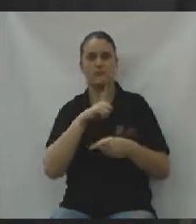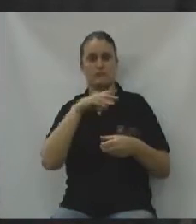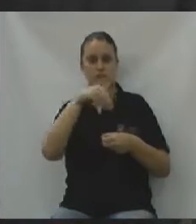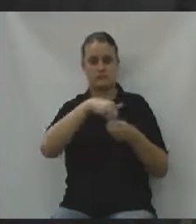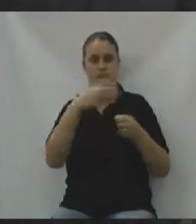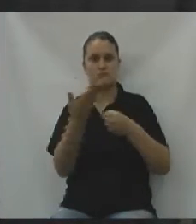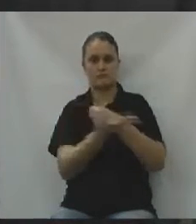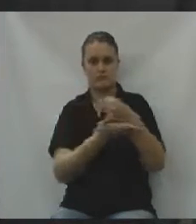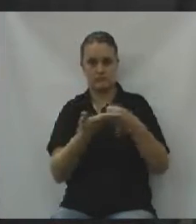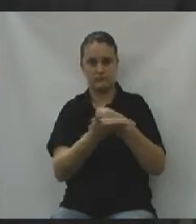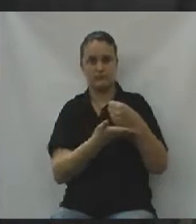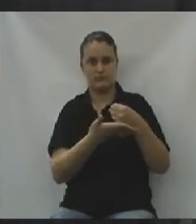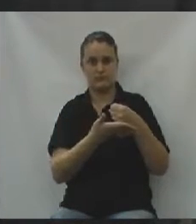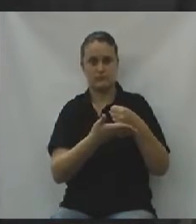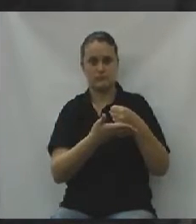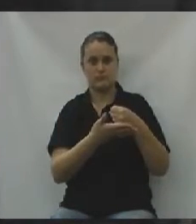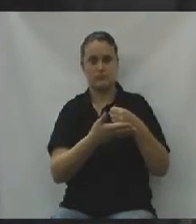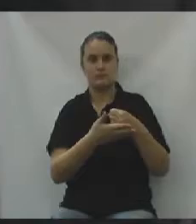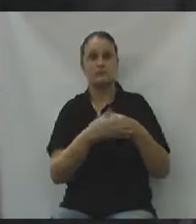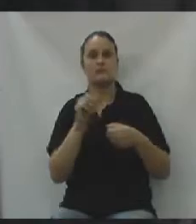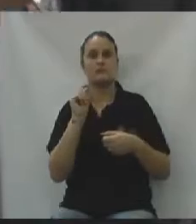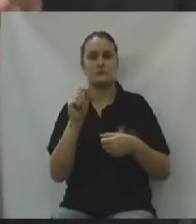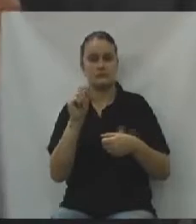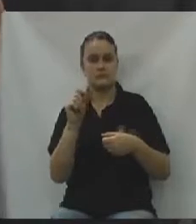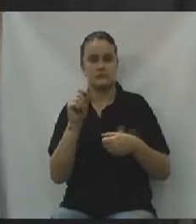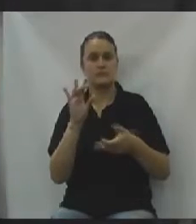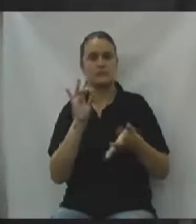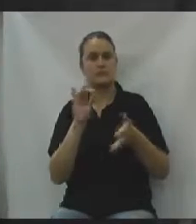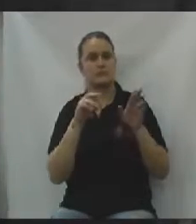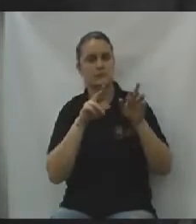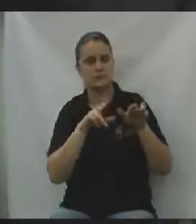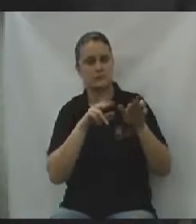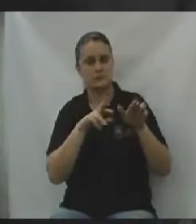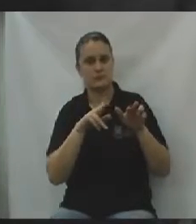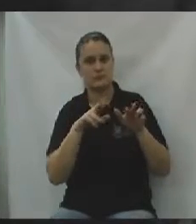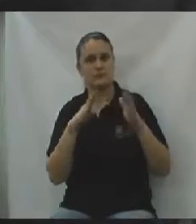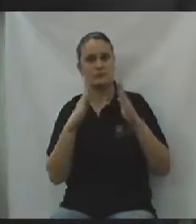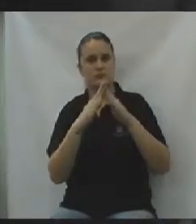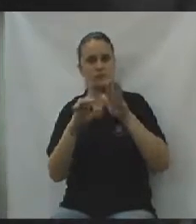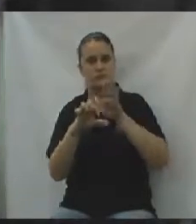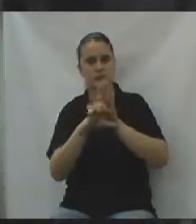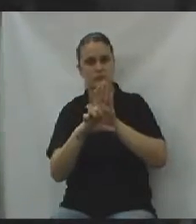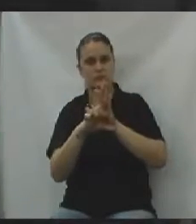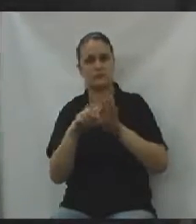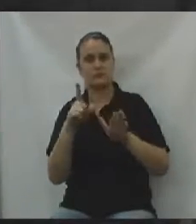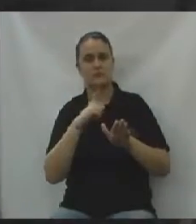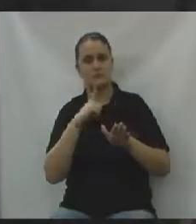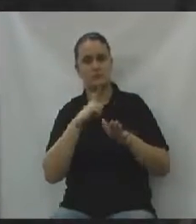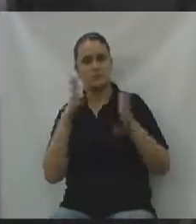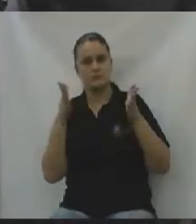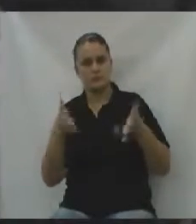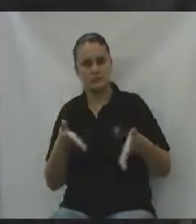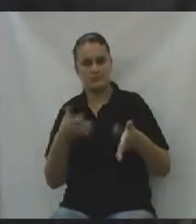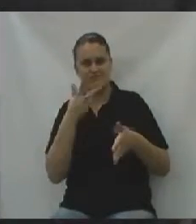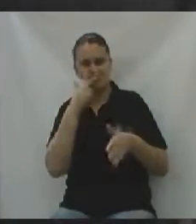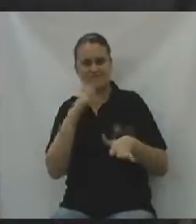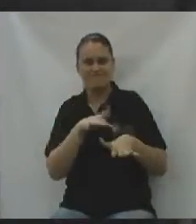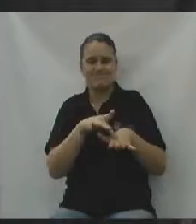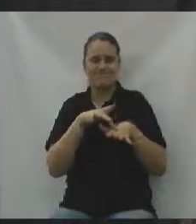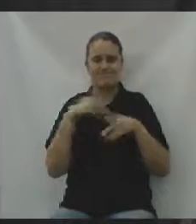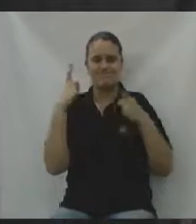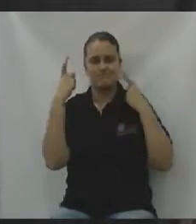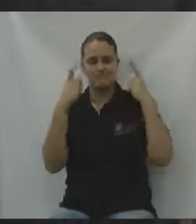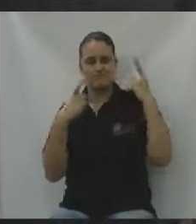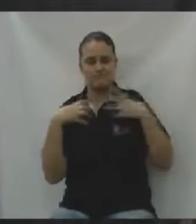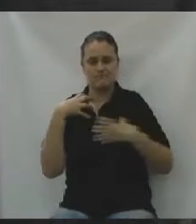embasados. Embasados de que, da mesma forma que esse Poder Legislativo está hoje acuado a essa